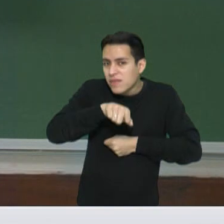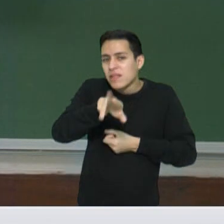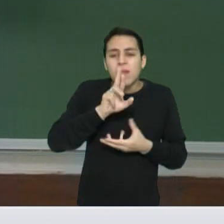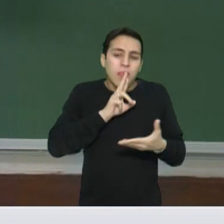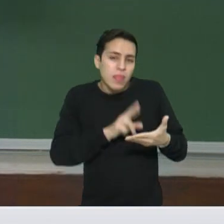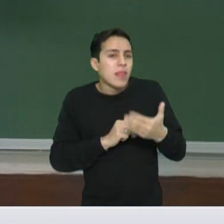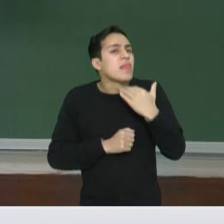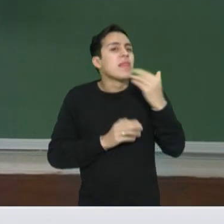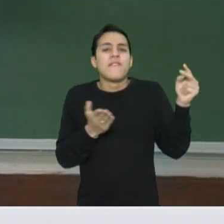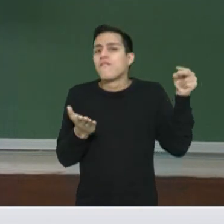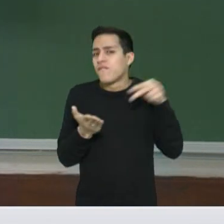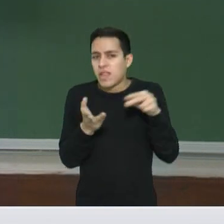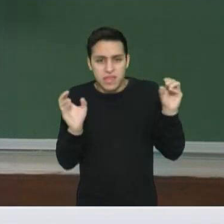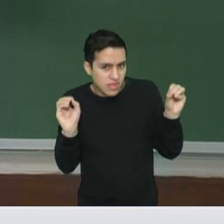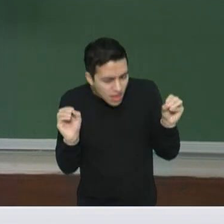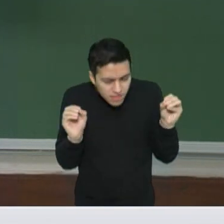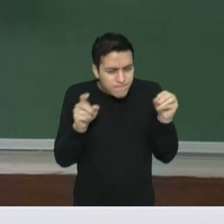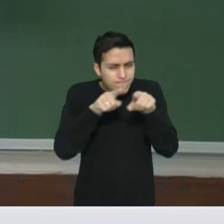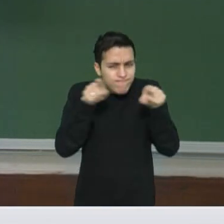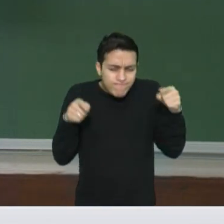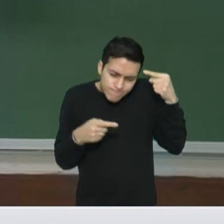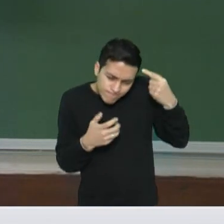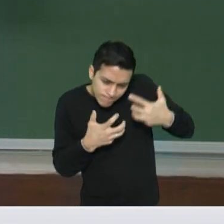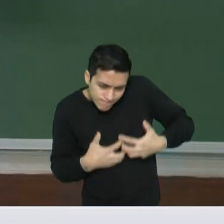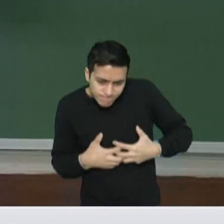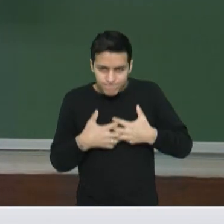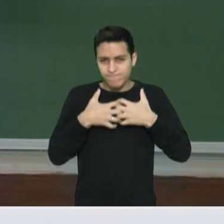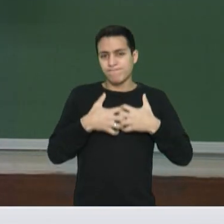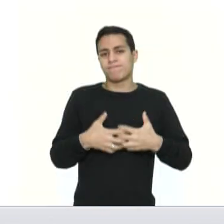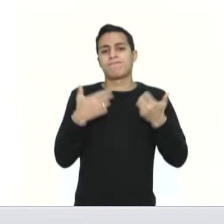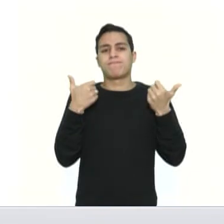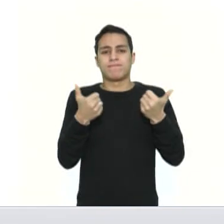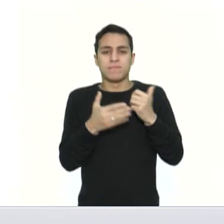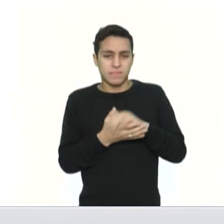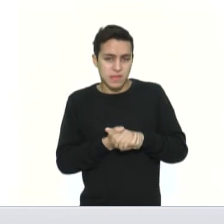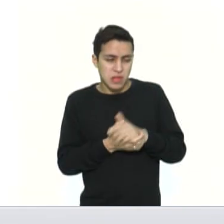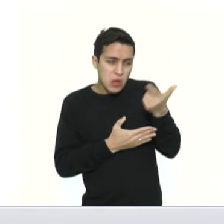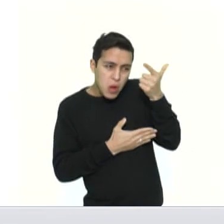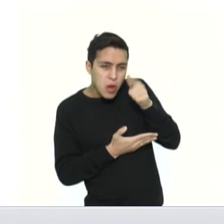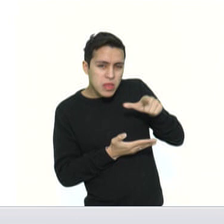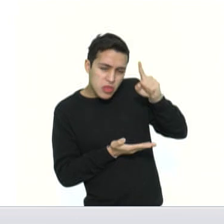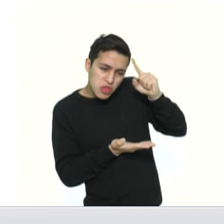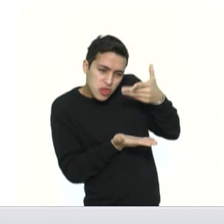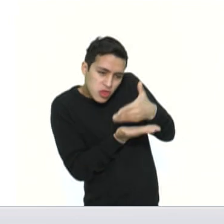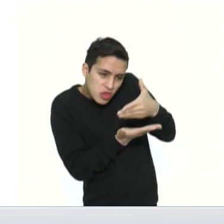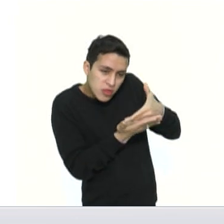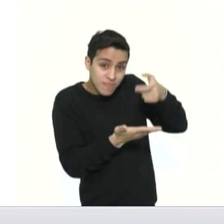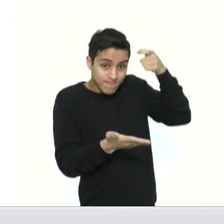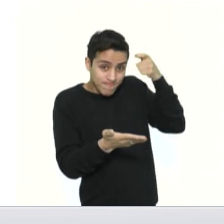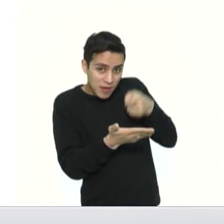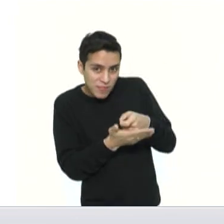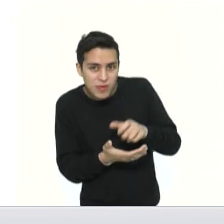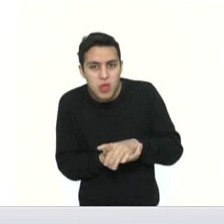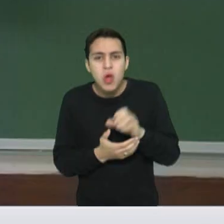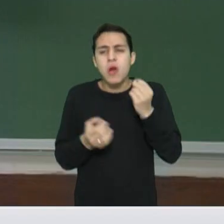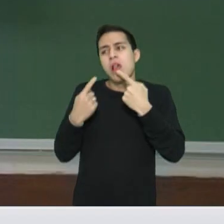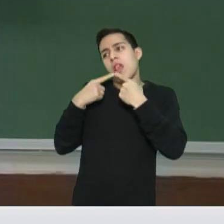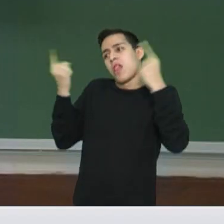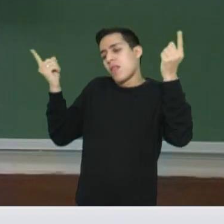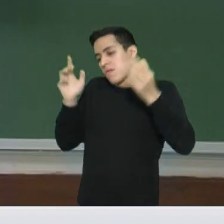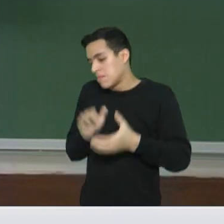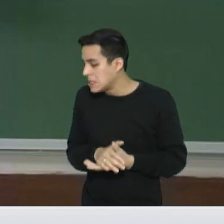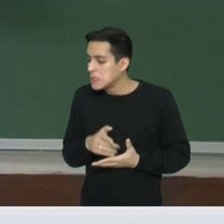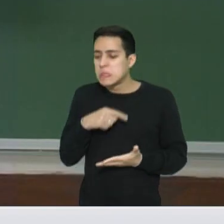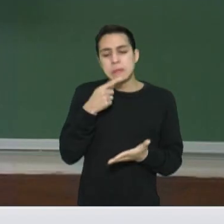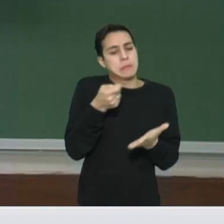vai ver a resposta, mas é para você refletir. Consegue deixar em dia as contas? Né? Ou ela reclama, eu não